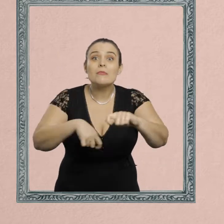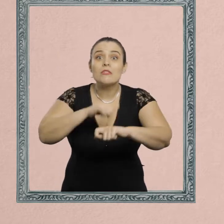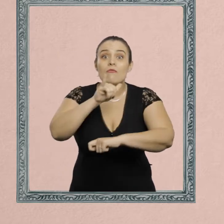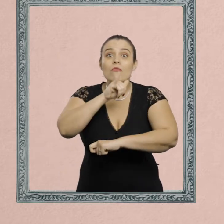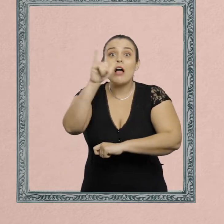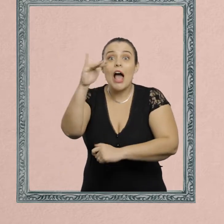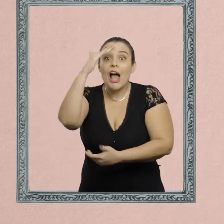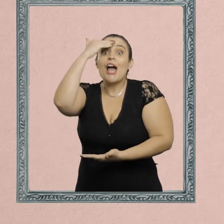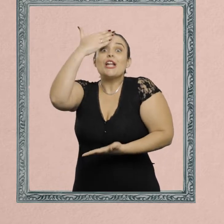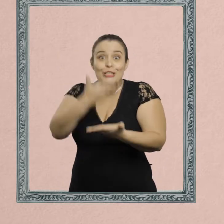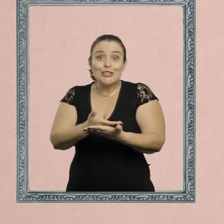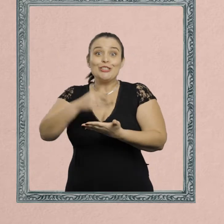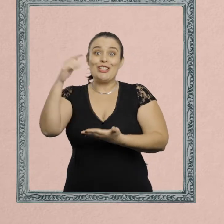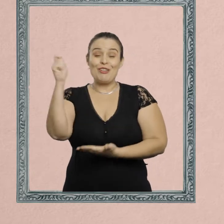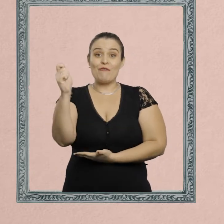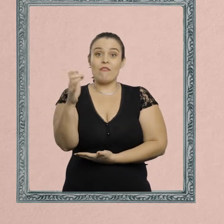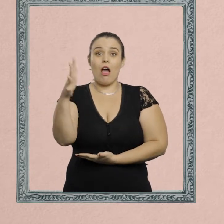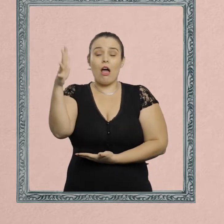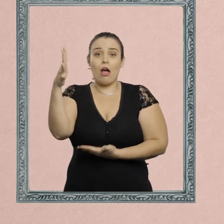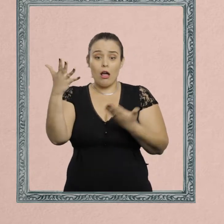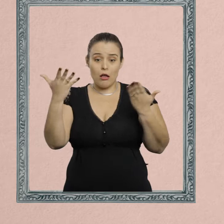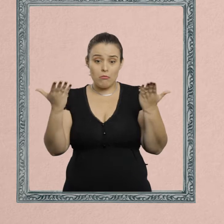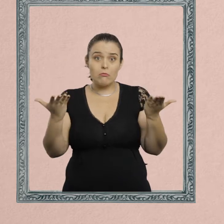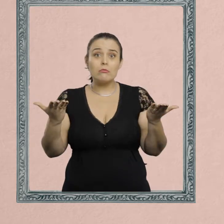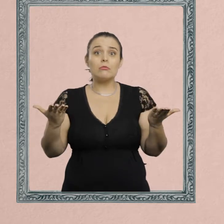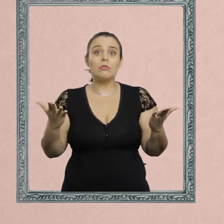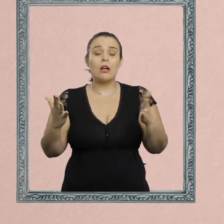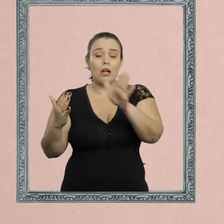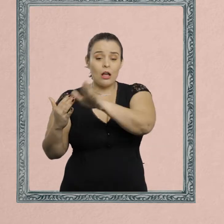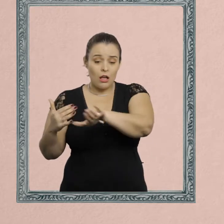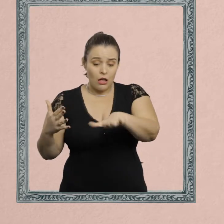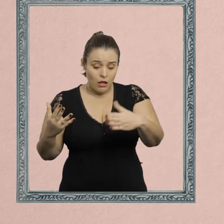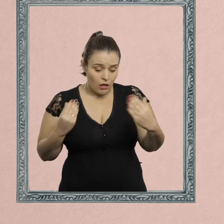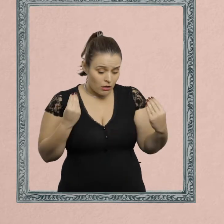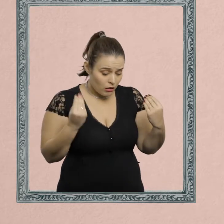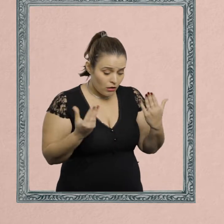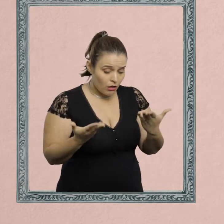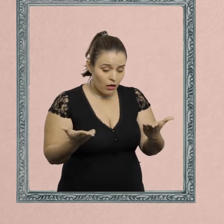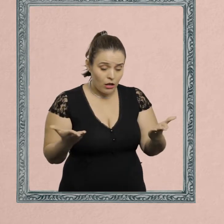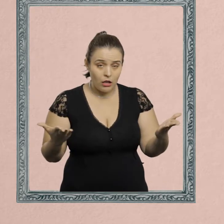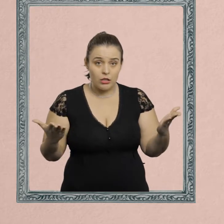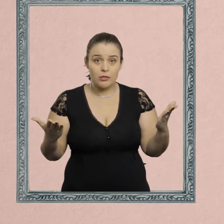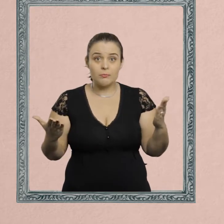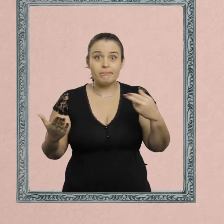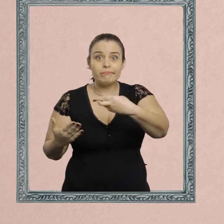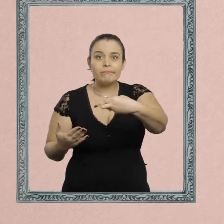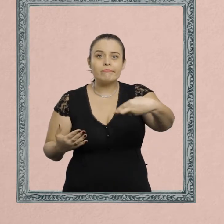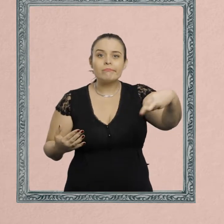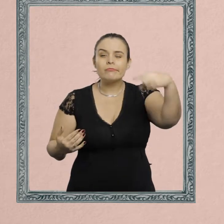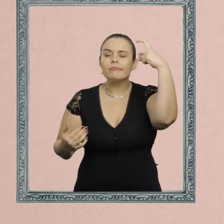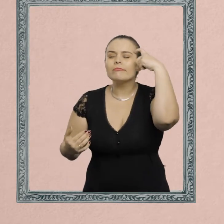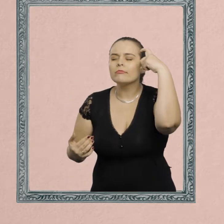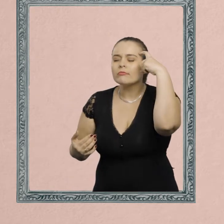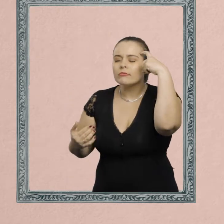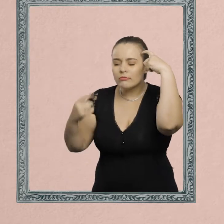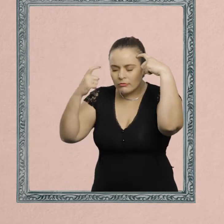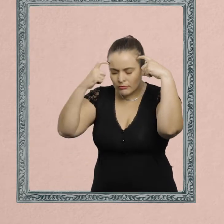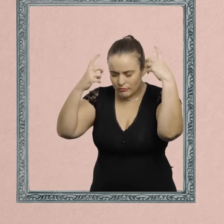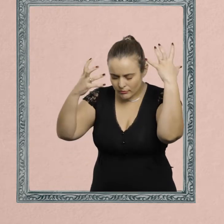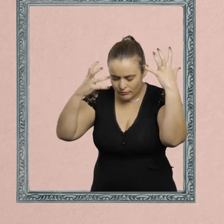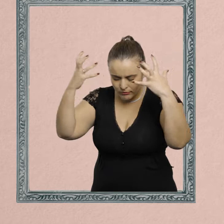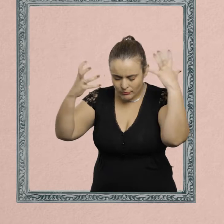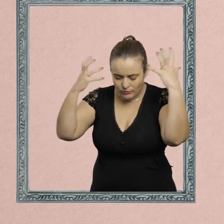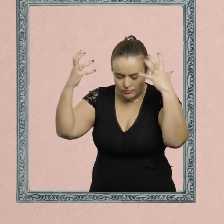fadas, mas não havia mais crianças ali. Peter então procurou por crianças em seus pensamentos. Ele falou